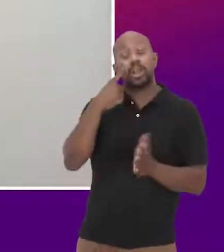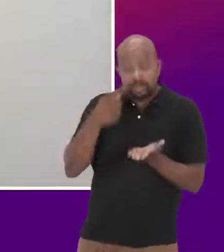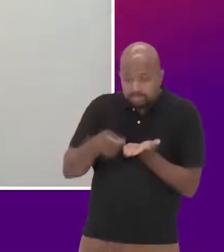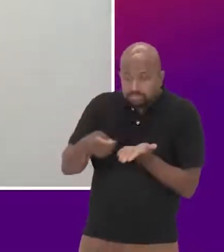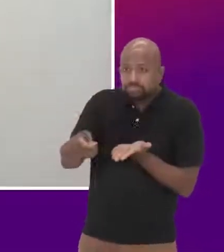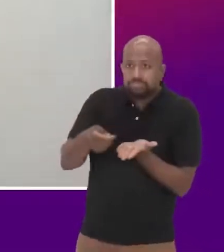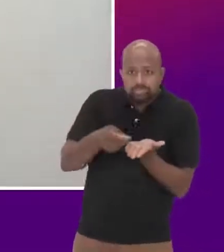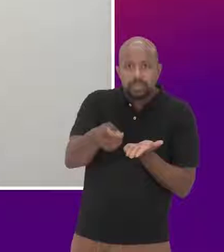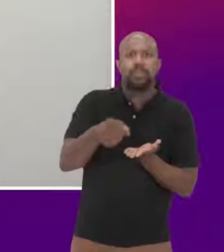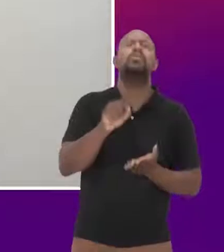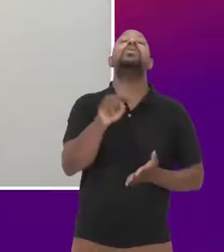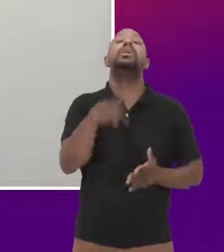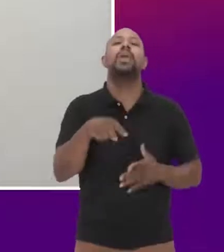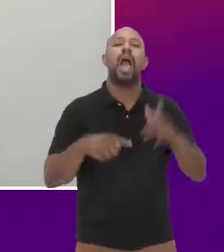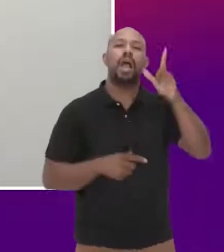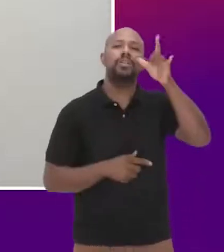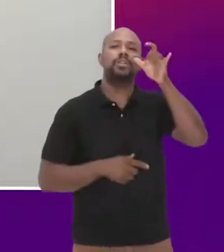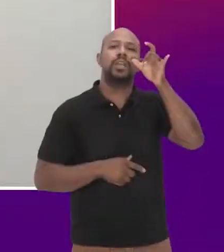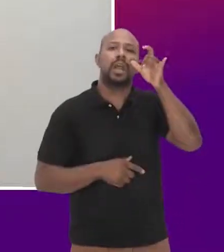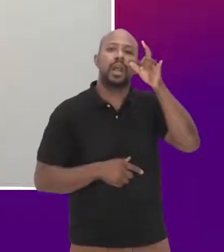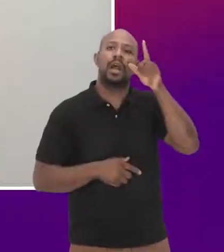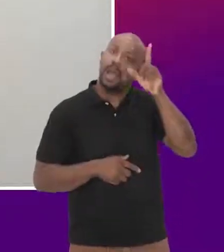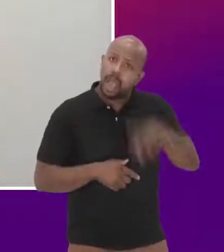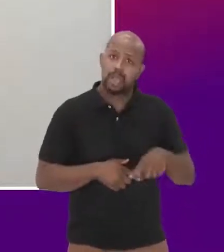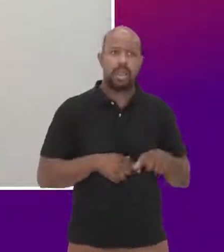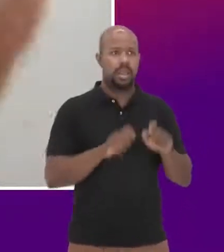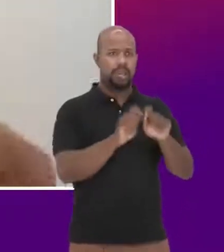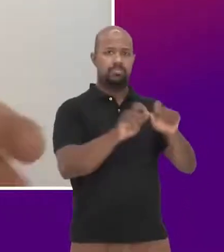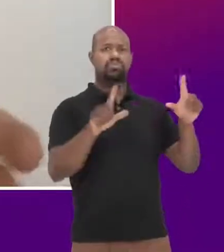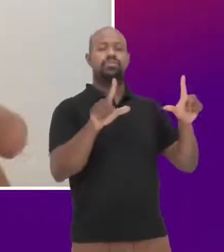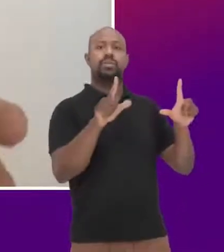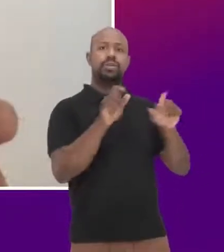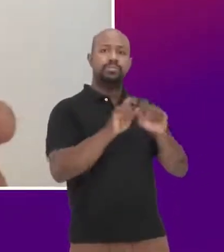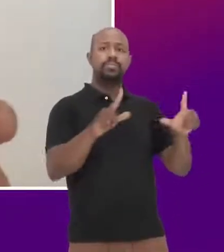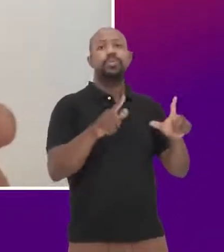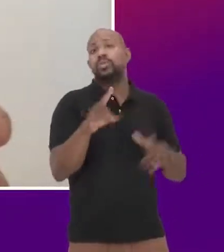O que é o Instagram? Uma projeção de slide sem o fondue.